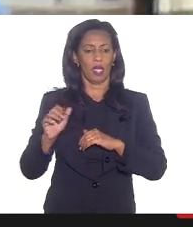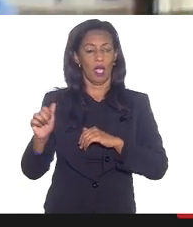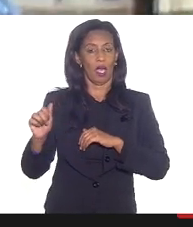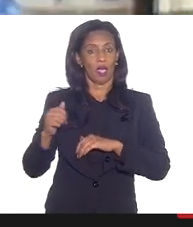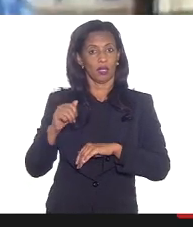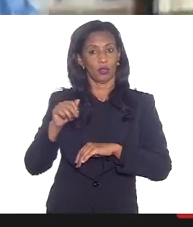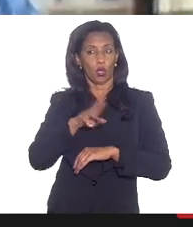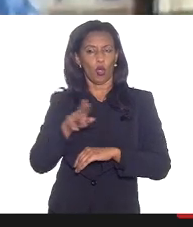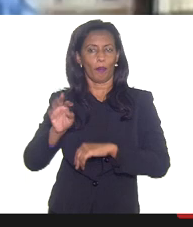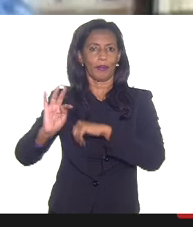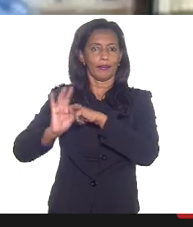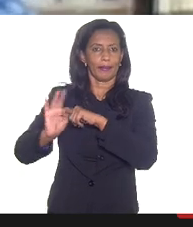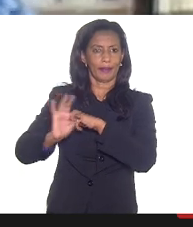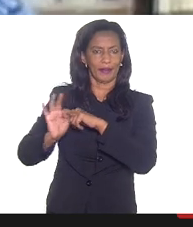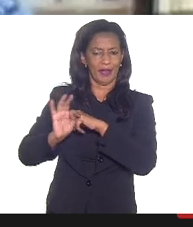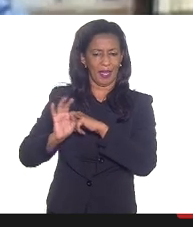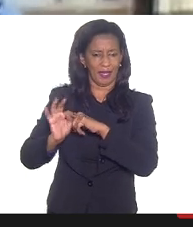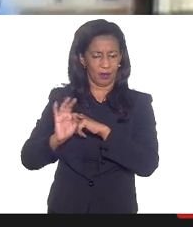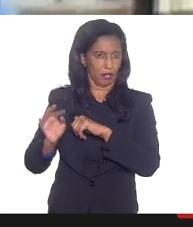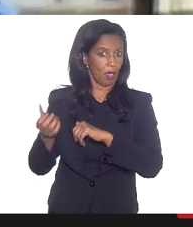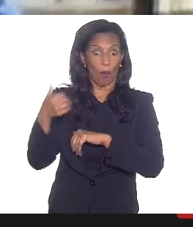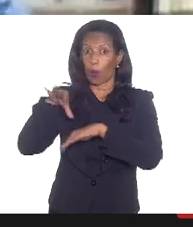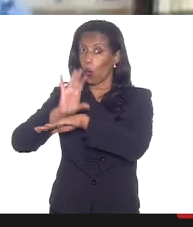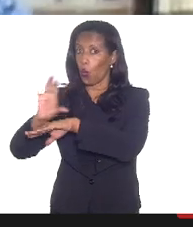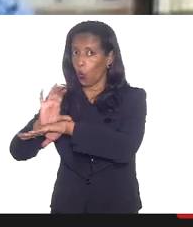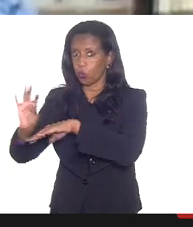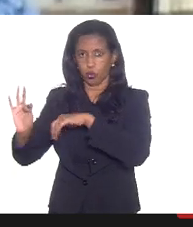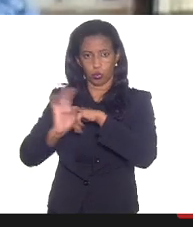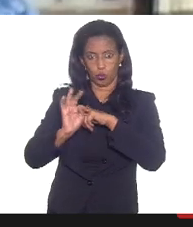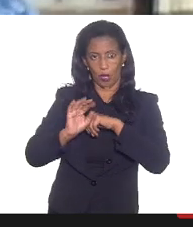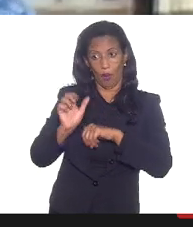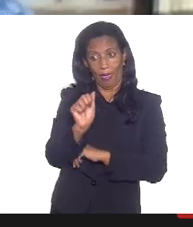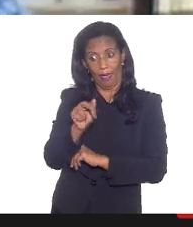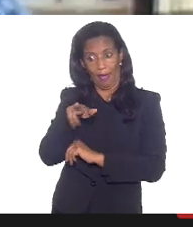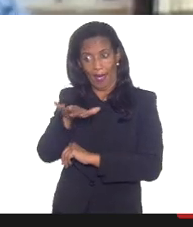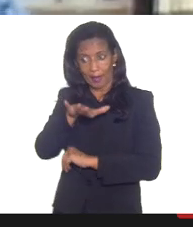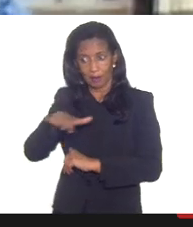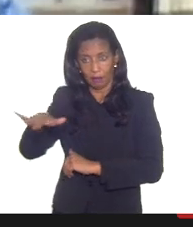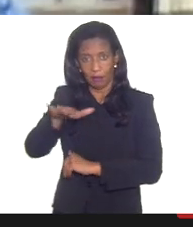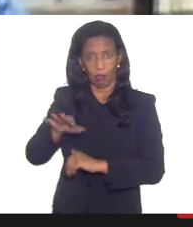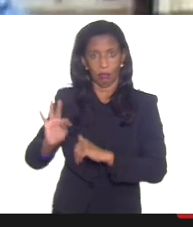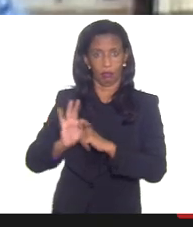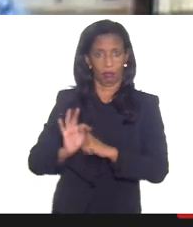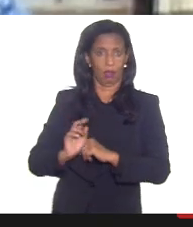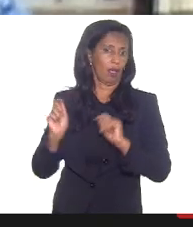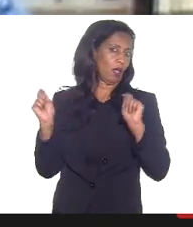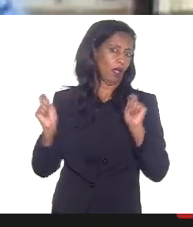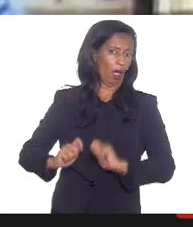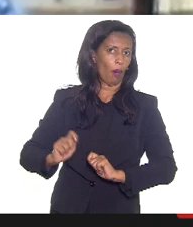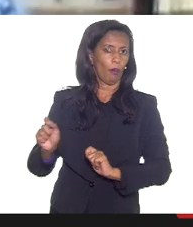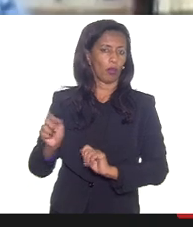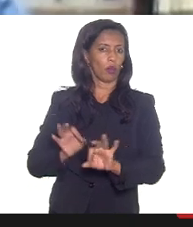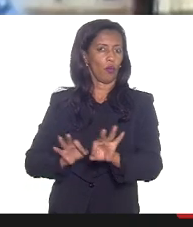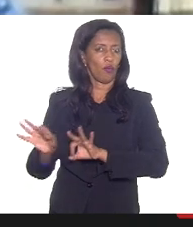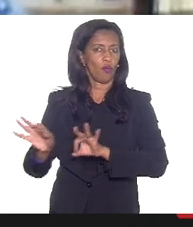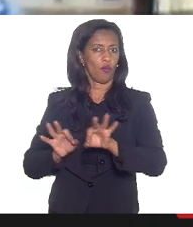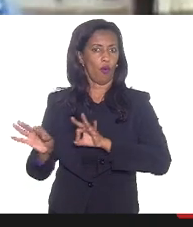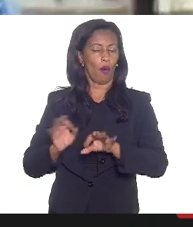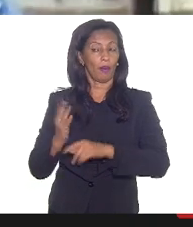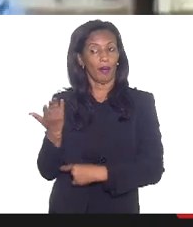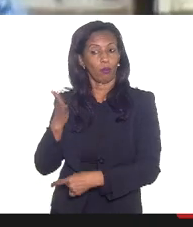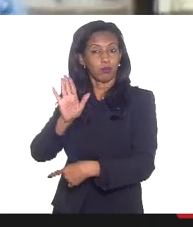áreas técnicas, eu não me refiro ao curso técnico, mas o que poderia ser utilizado como forma de